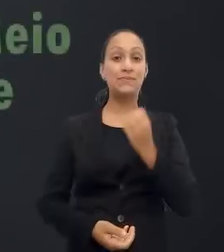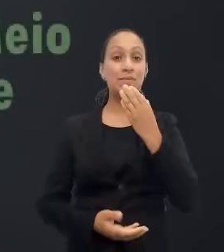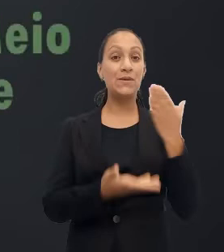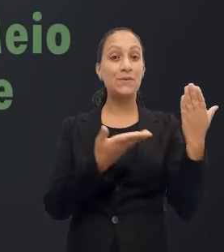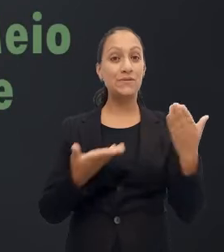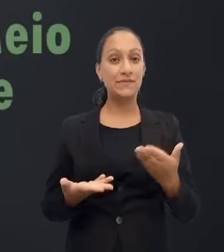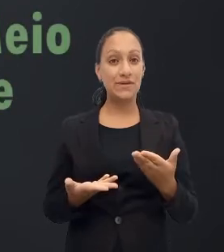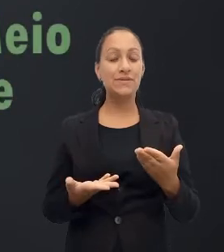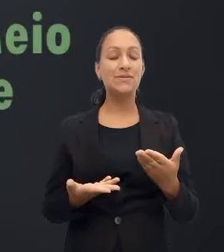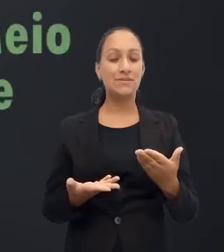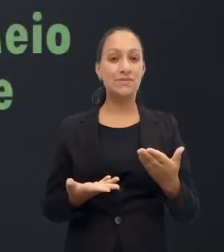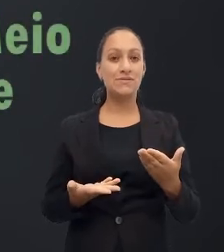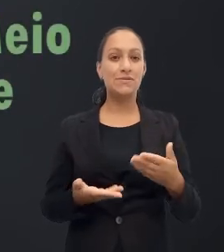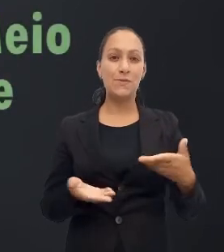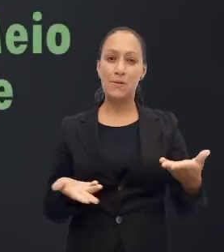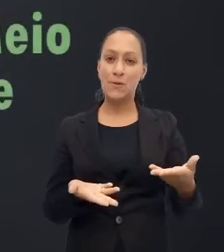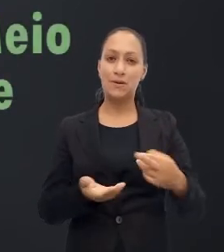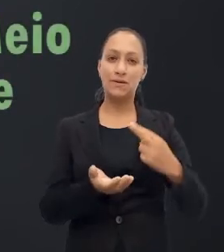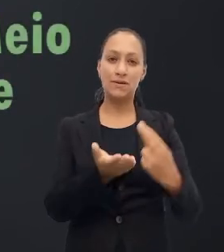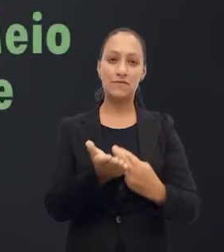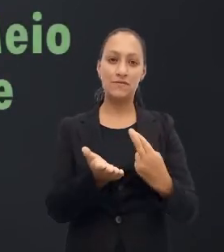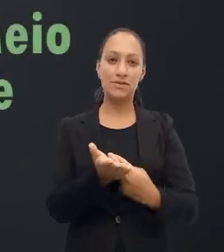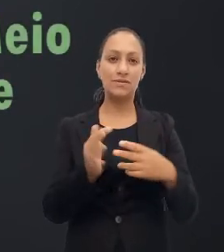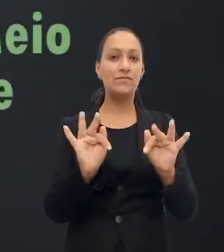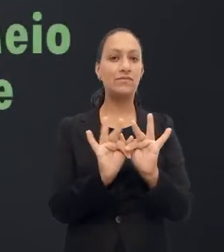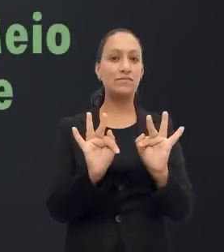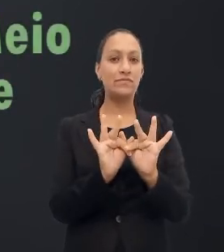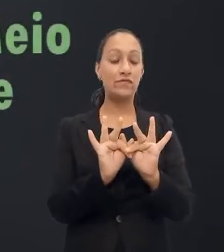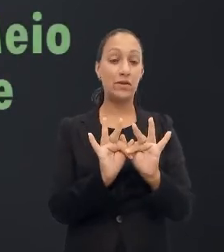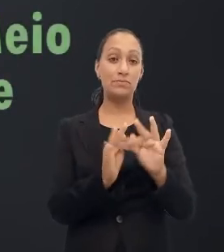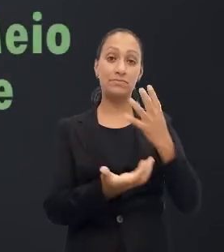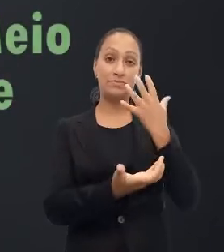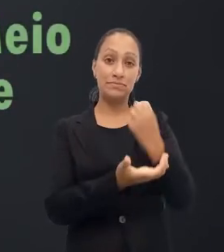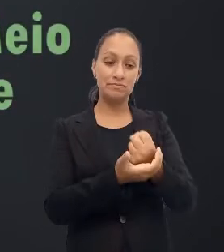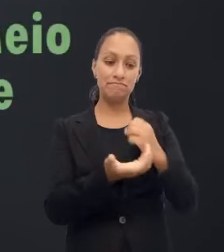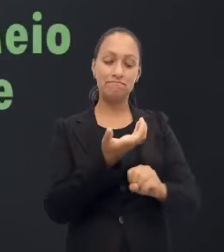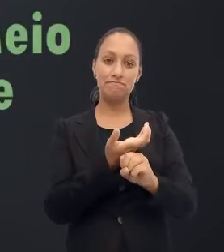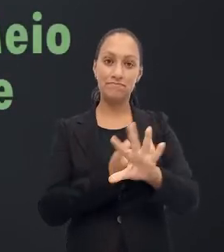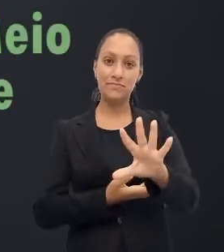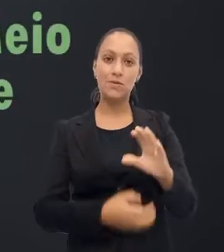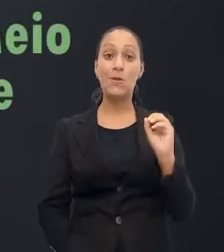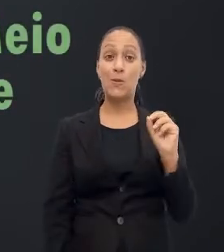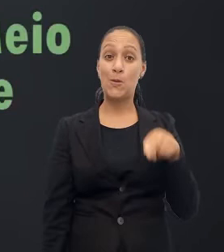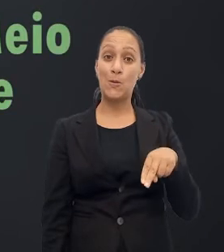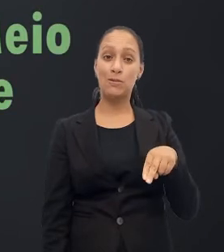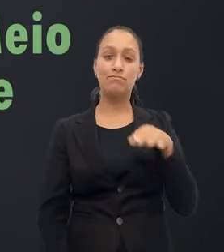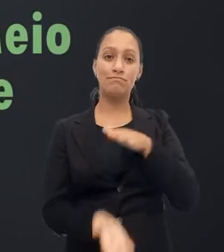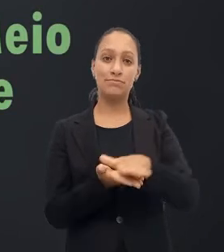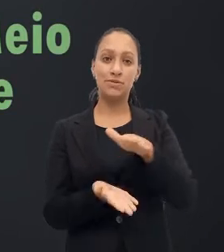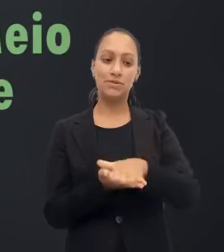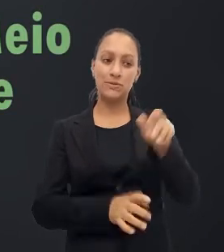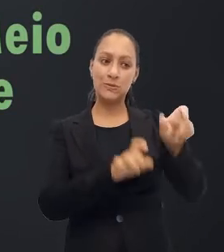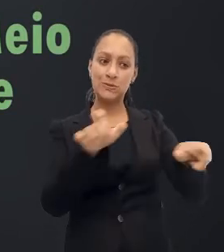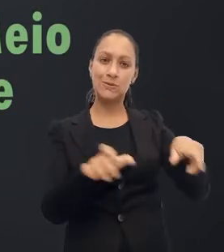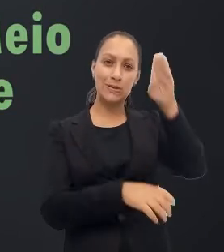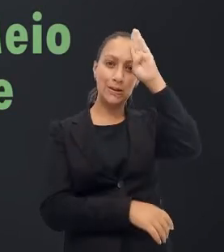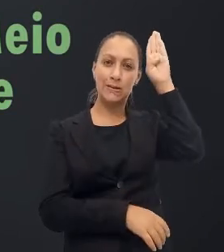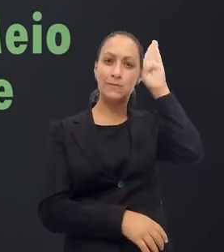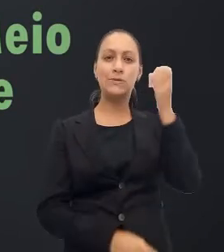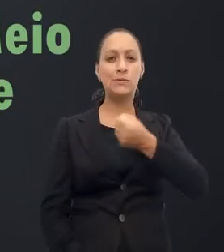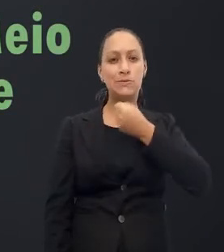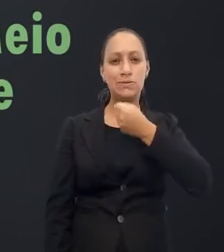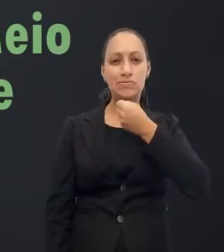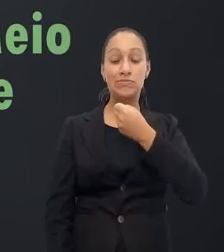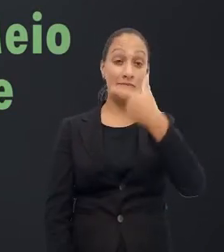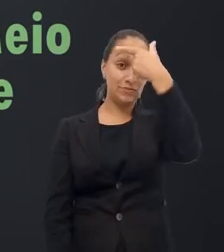Sejam bem-vindos. Está no ar mais um Revista Fevale Podcast On, uma produção dos acadêmicos de jornalismo